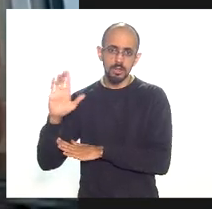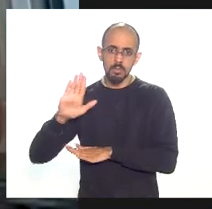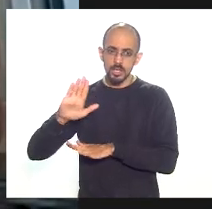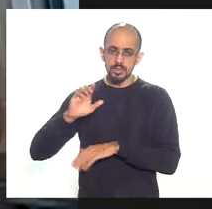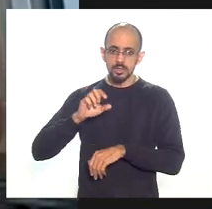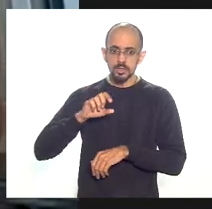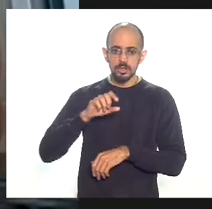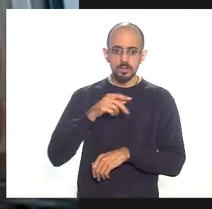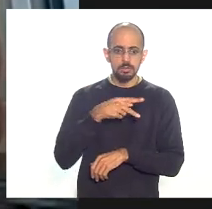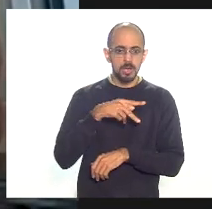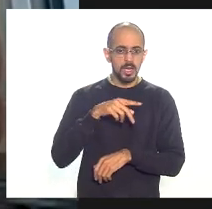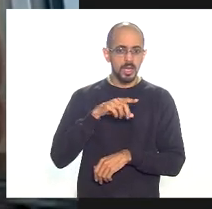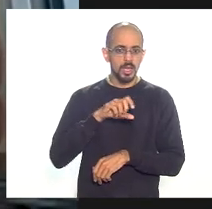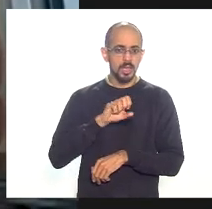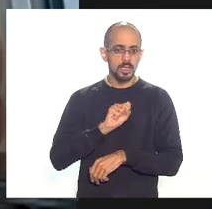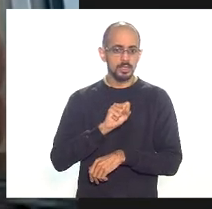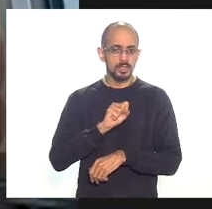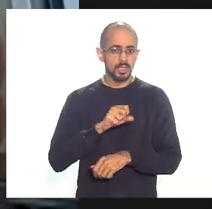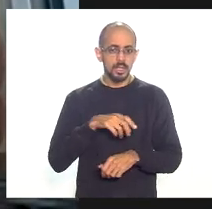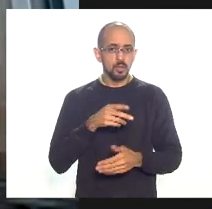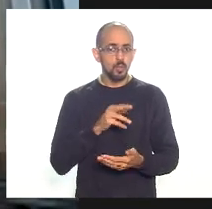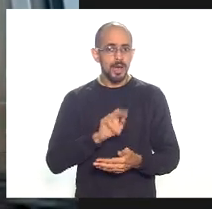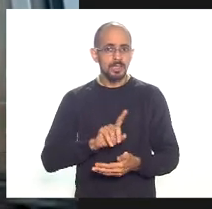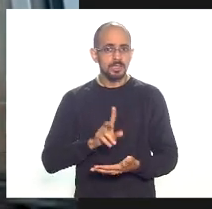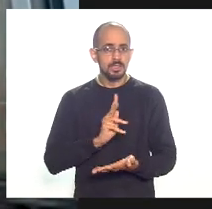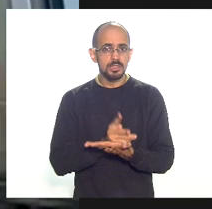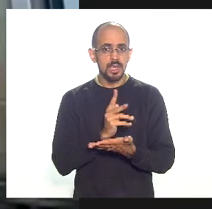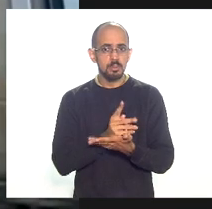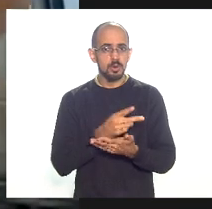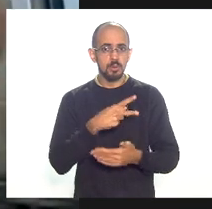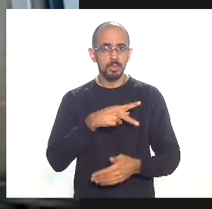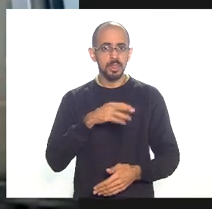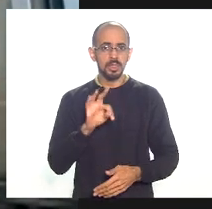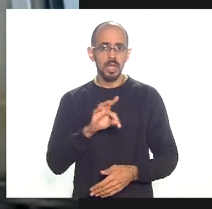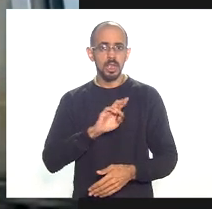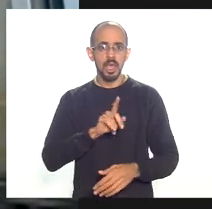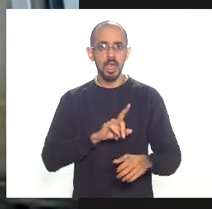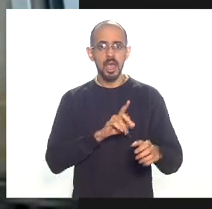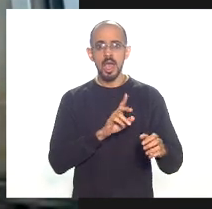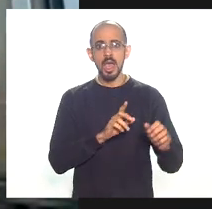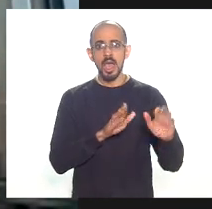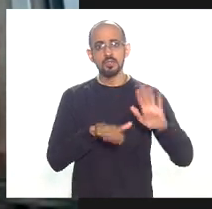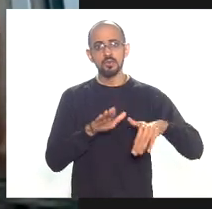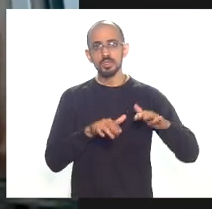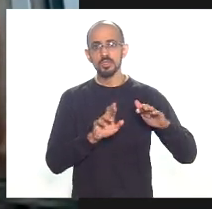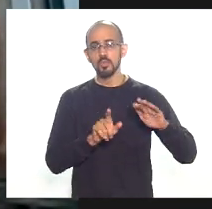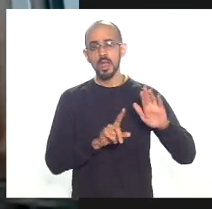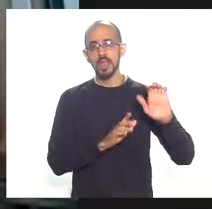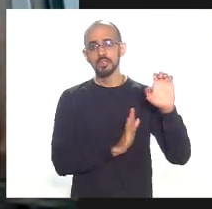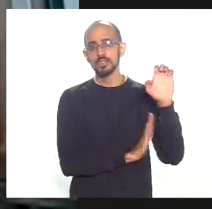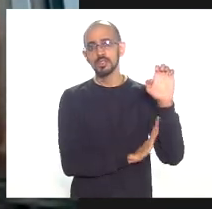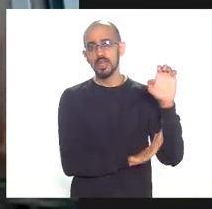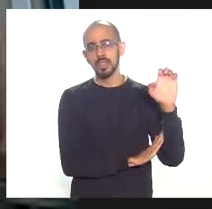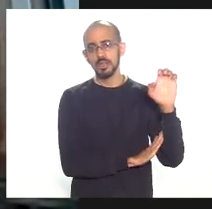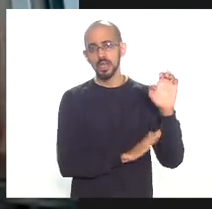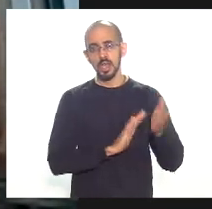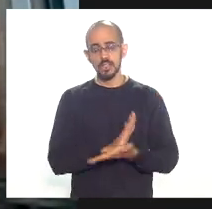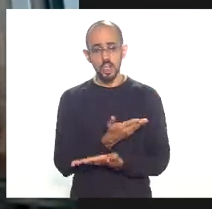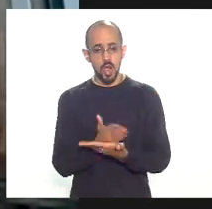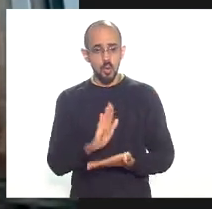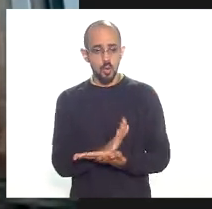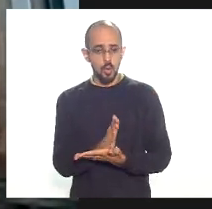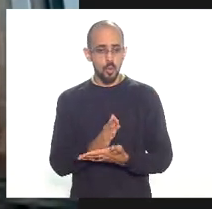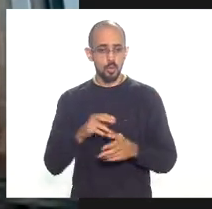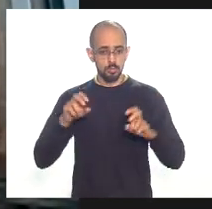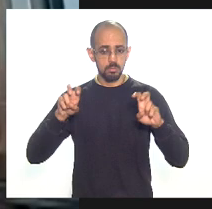não é de direita nem sempre o PT é de esquerda eu já vi não só o PT como outros partidos na hora de votar determinadas matérias deputada Marta Rocha